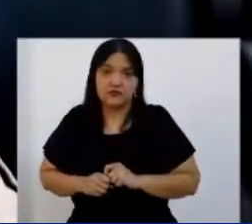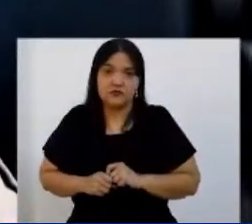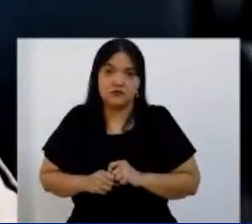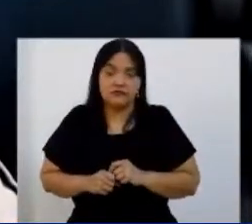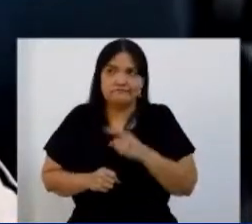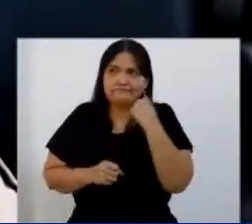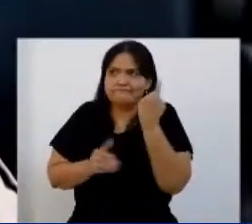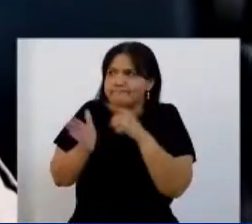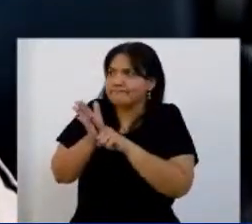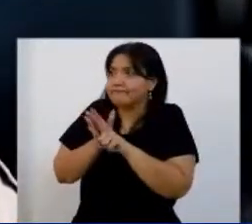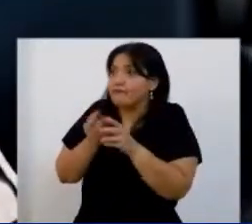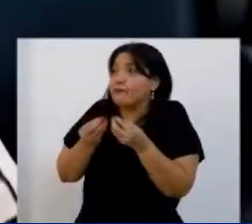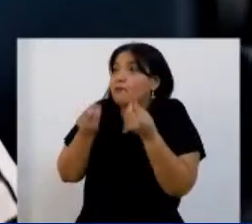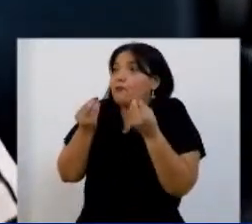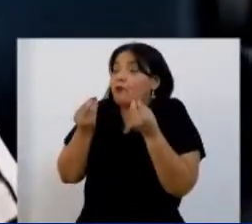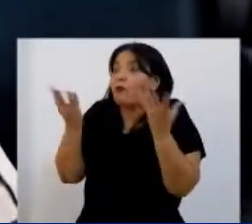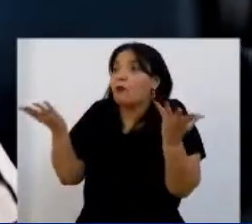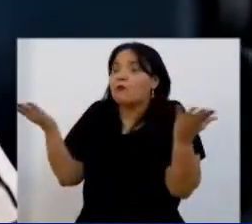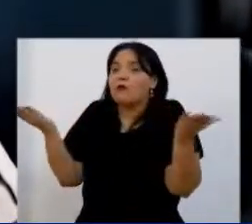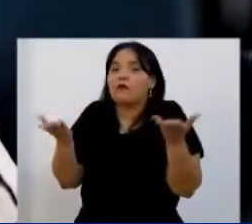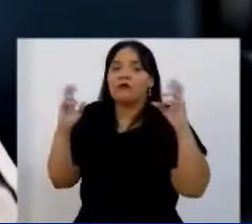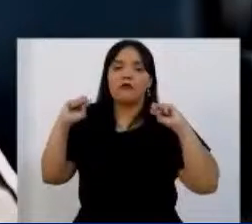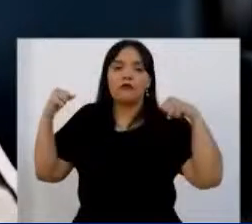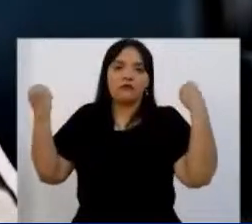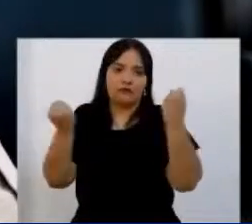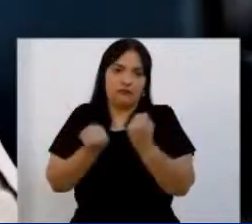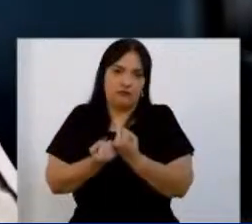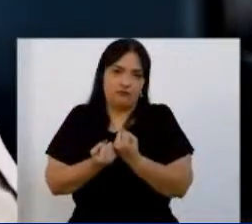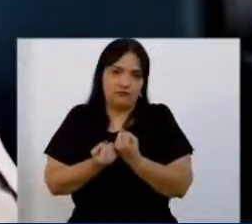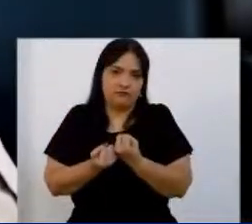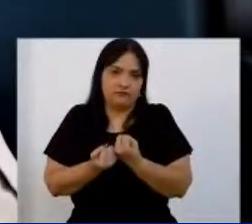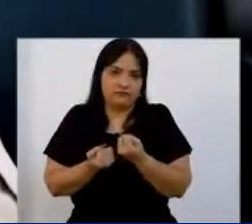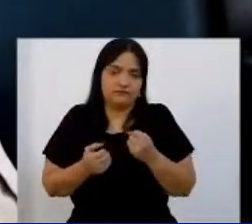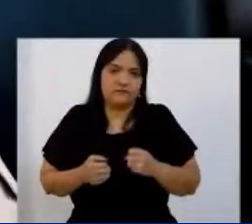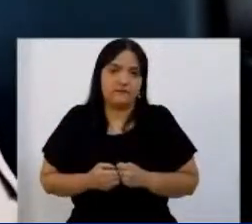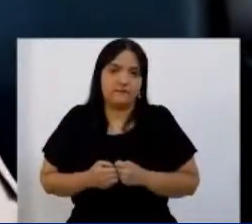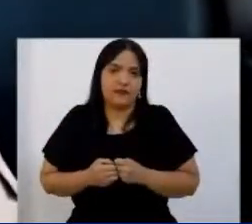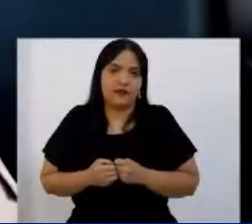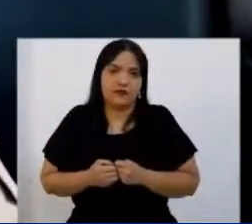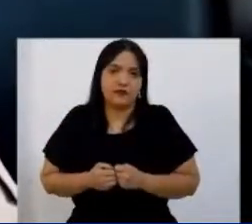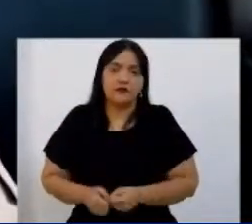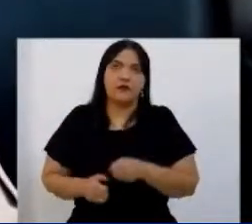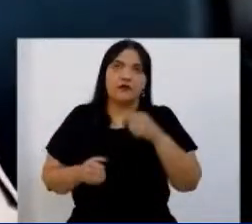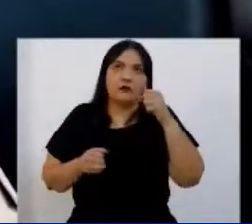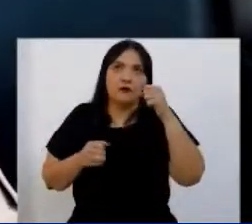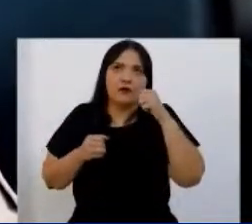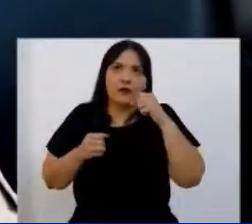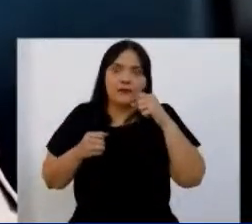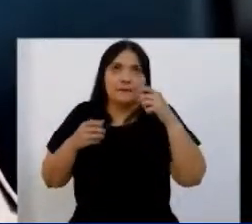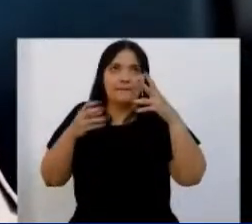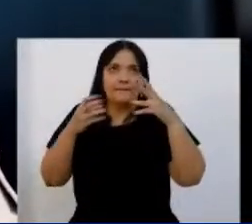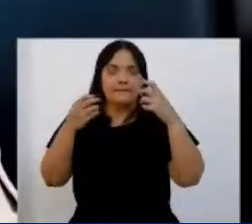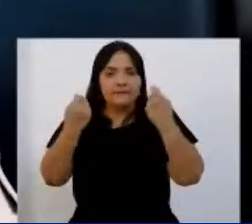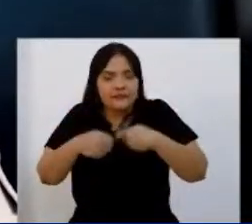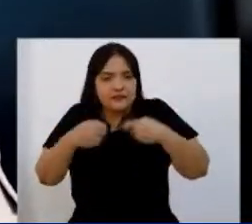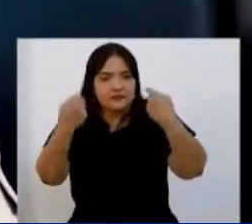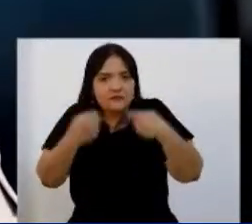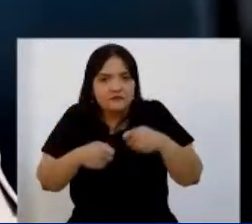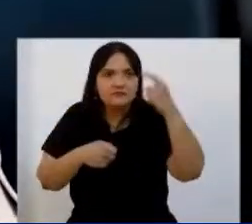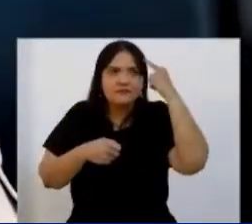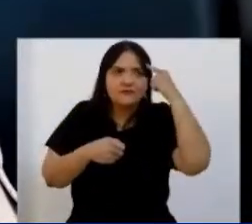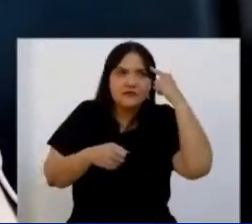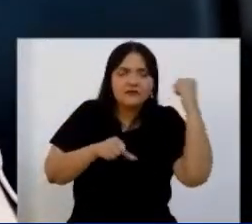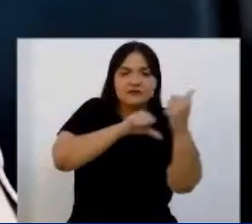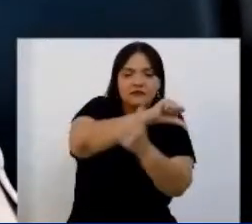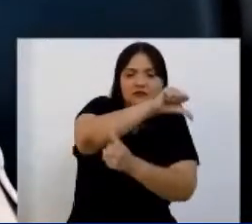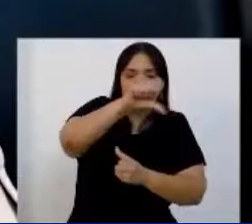2020, a gente se perguntou, e agora? Como que vai fazer o simpósio? E aí foi assim, um desafio